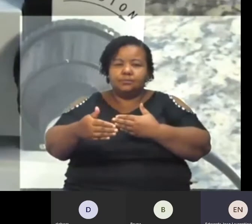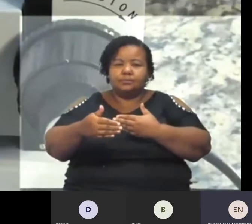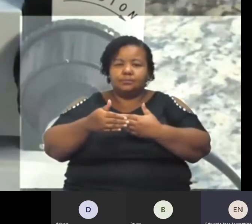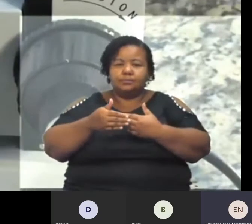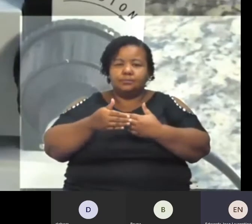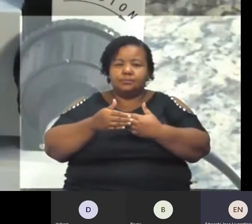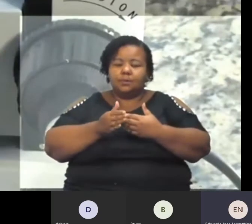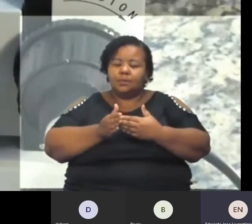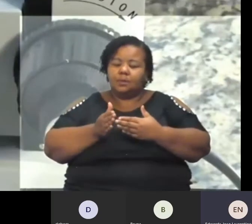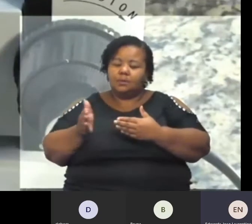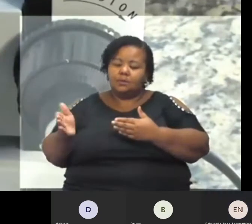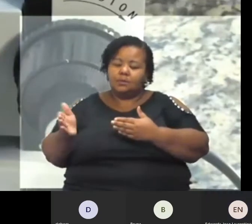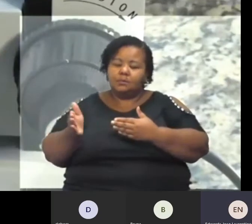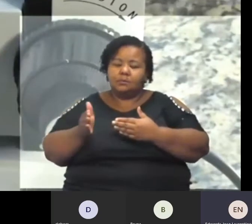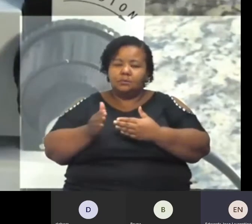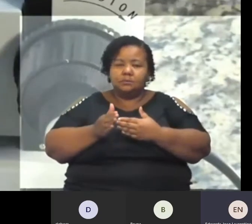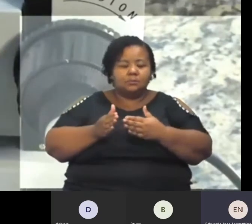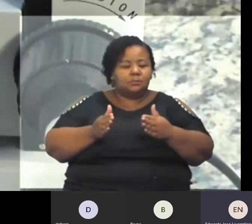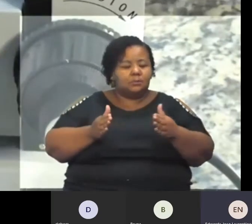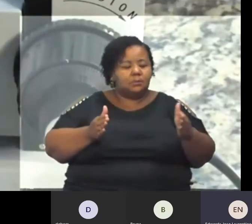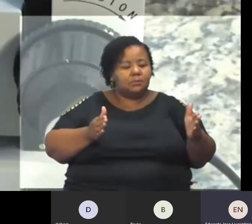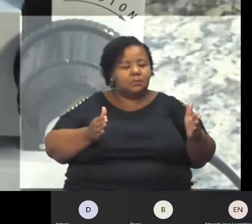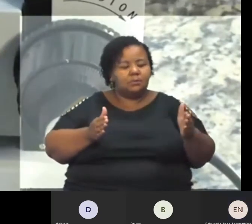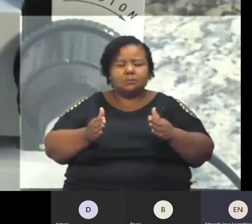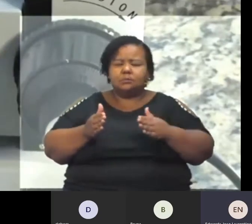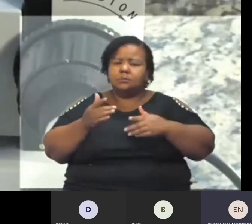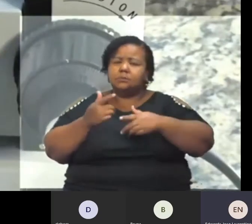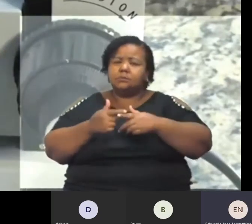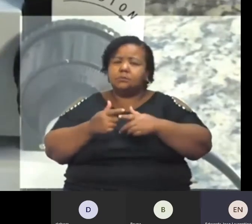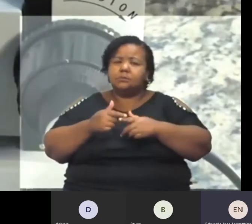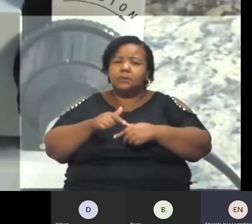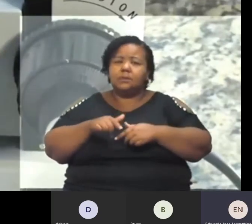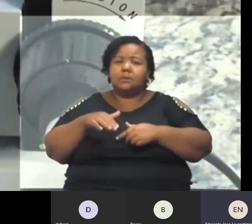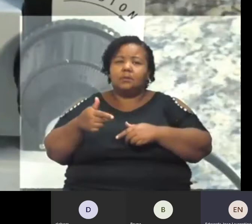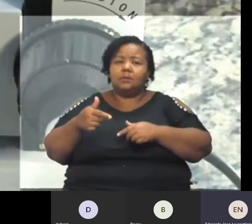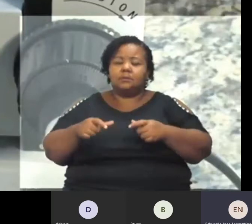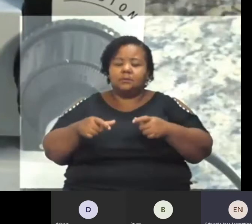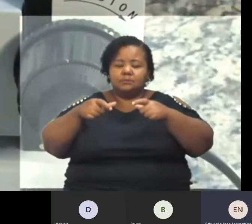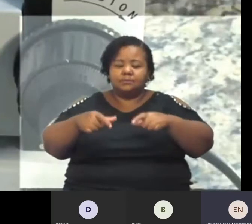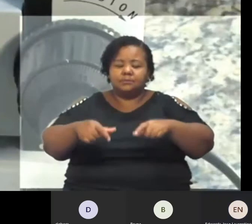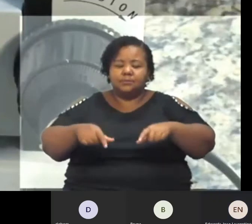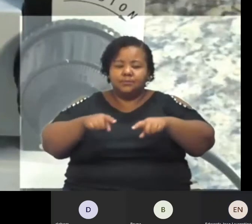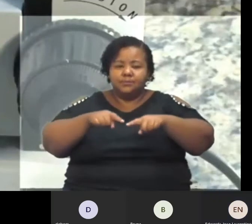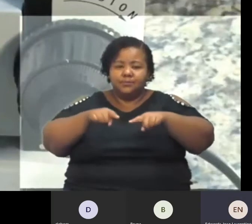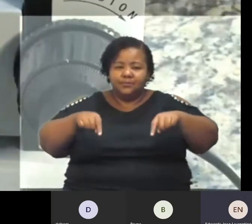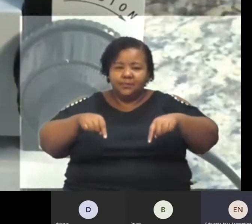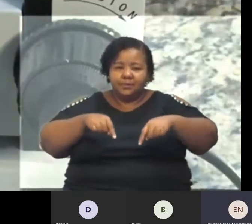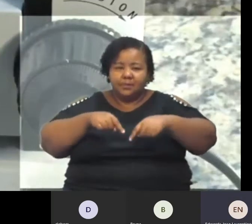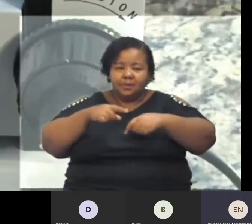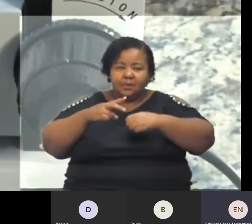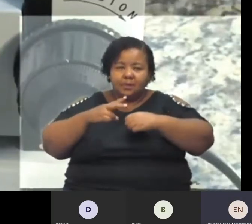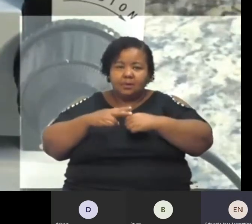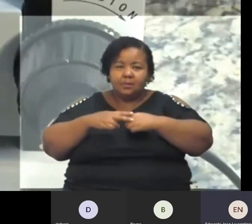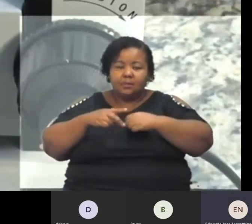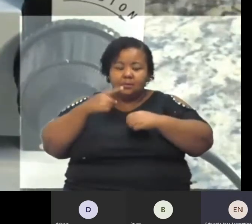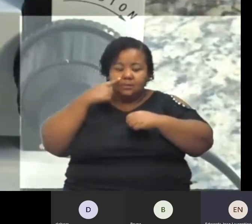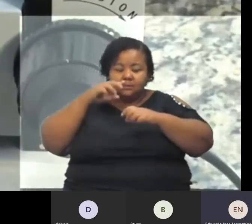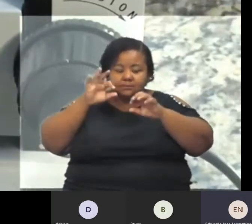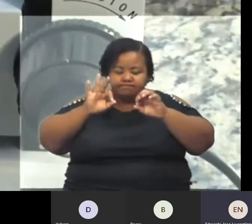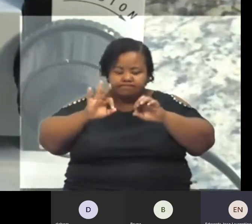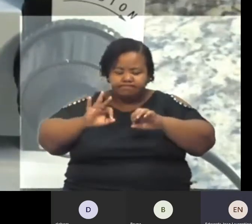para a esquerda e para a direita. Para que isso serve? Quando você posicionar a sua lâmina, você precisa centralizar